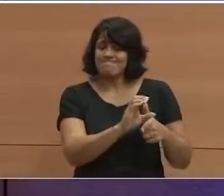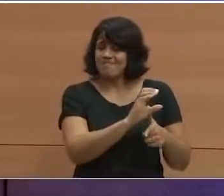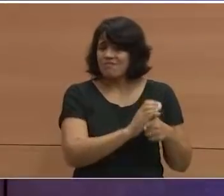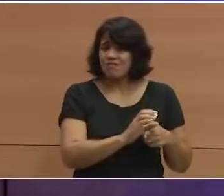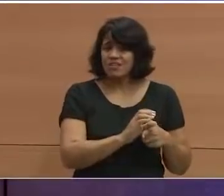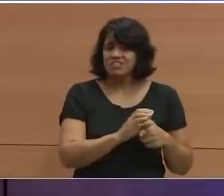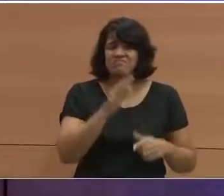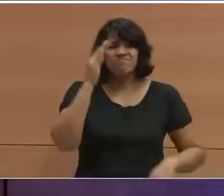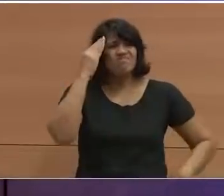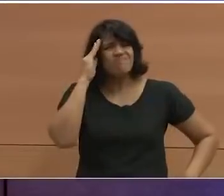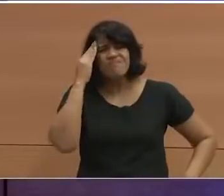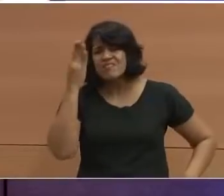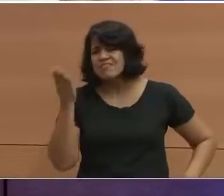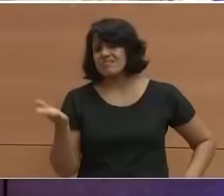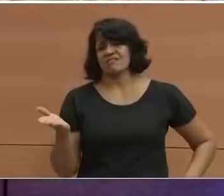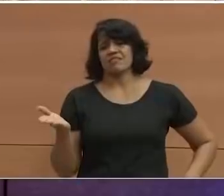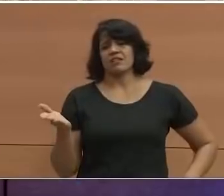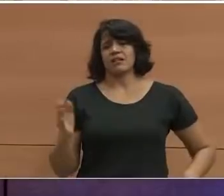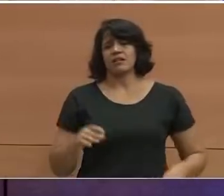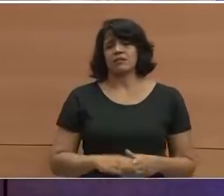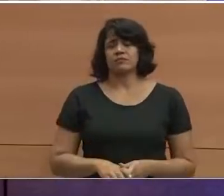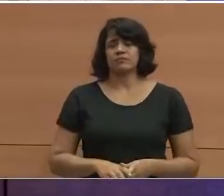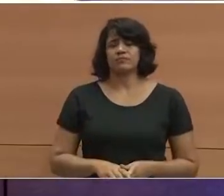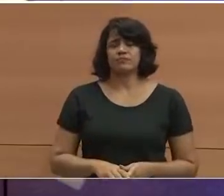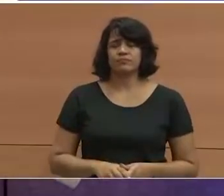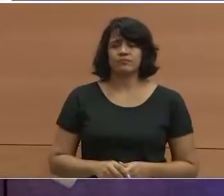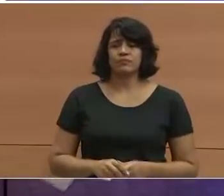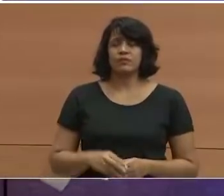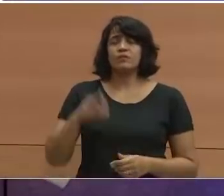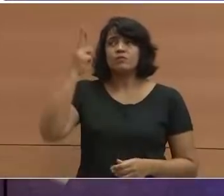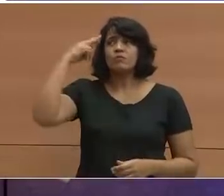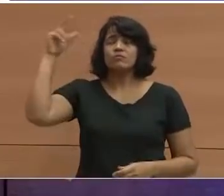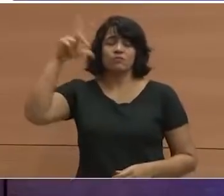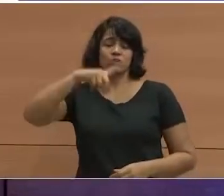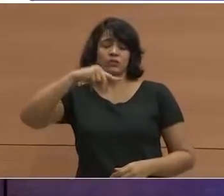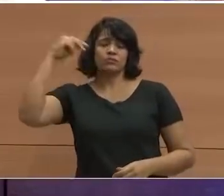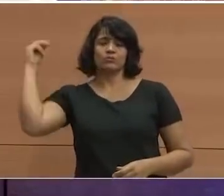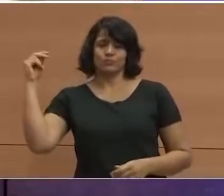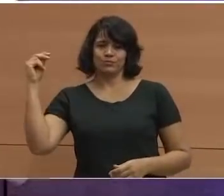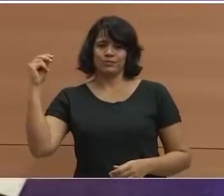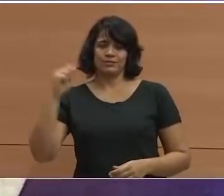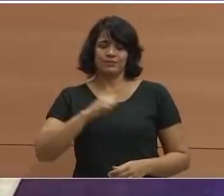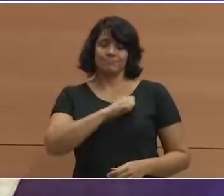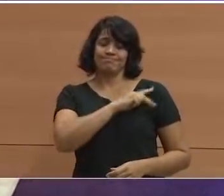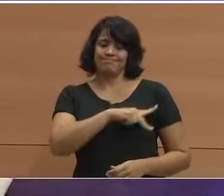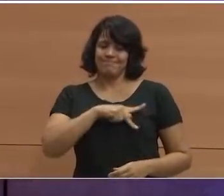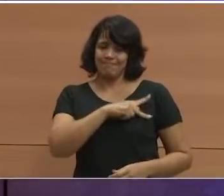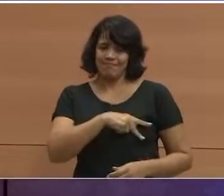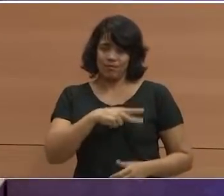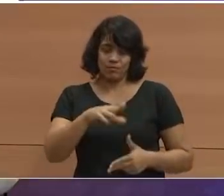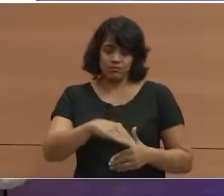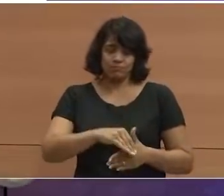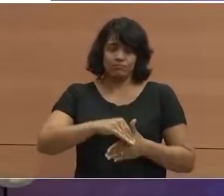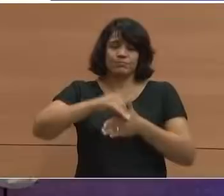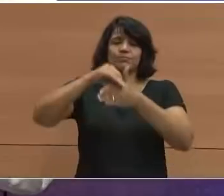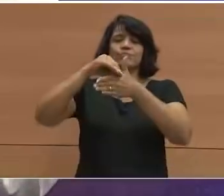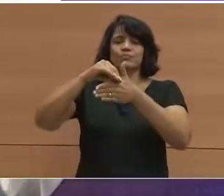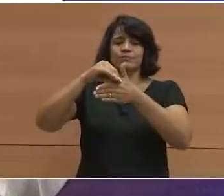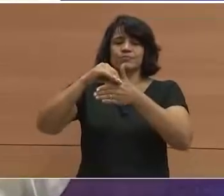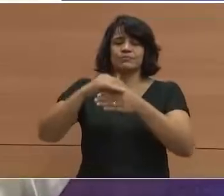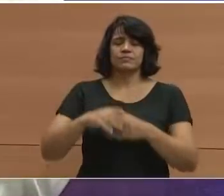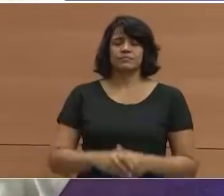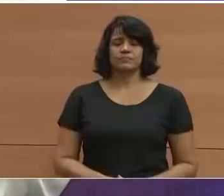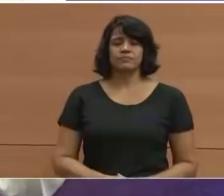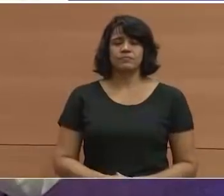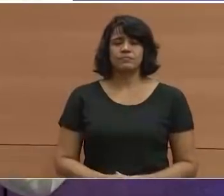Coríntios, no finalzinho, é que ele deixa resolvido esse problema. Então, irmãos,